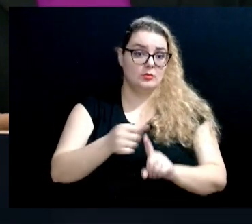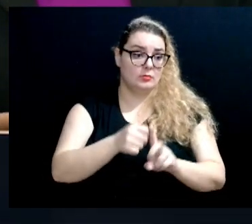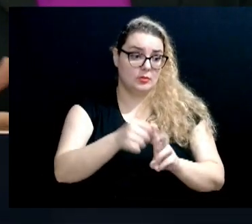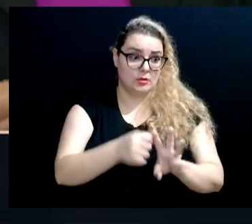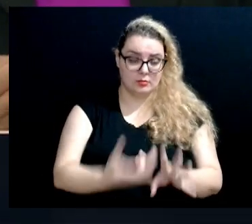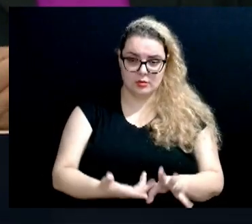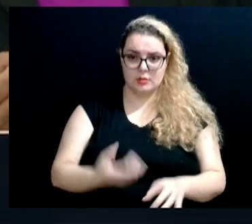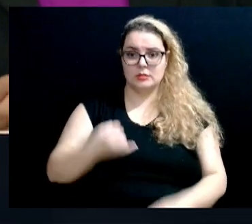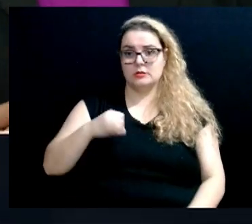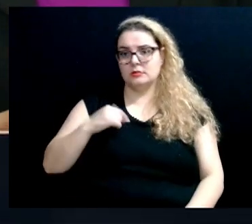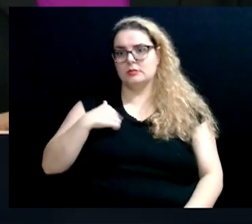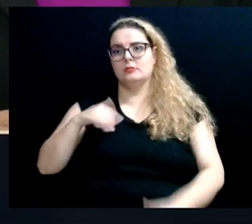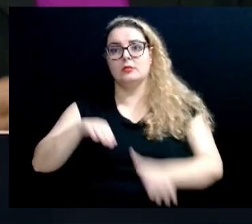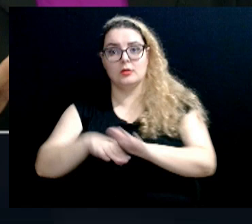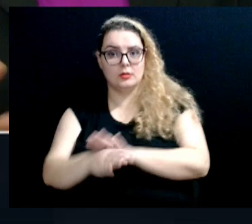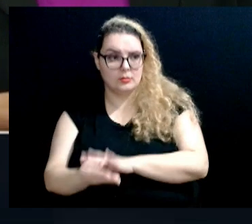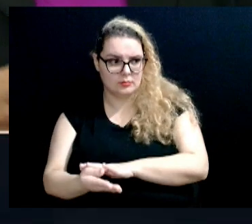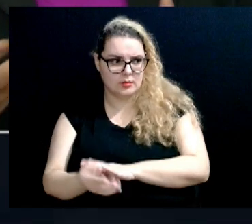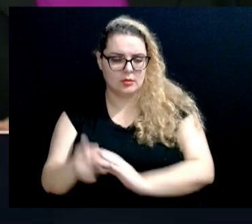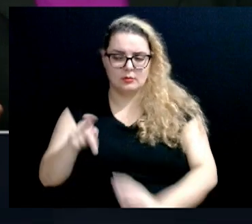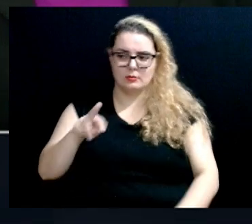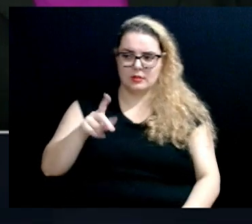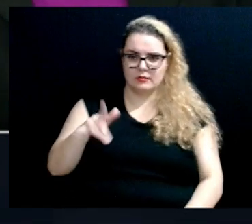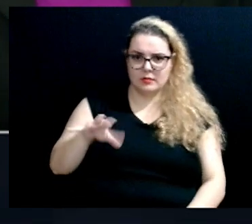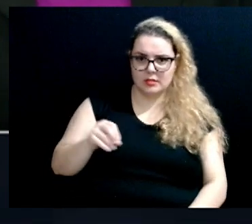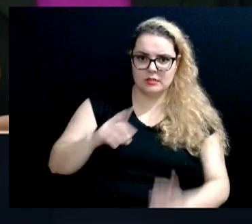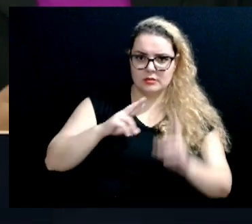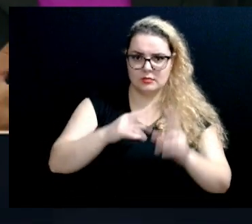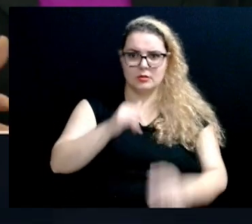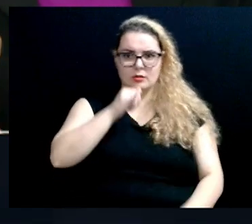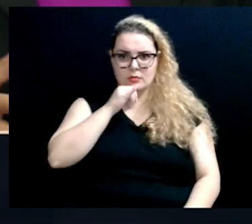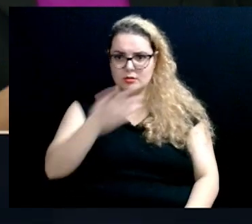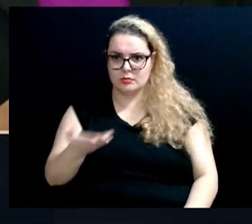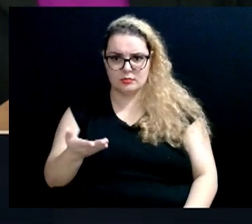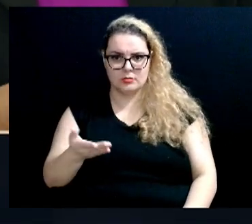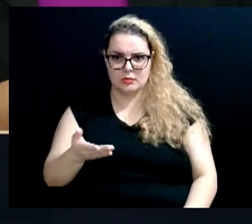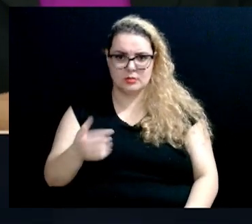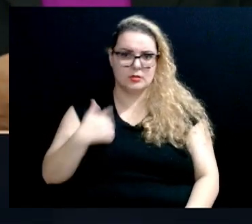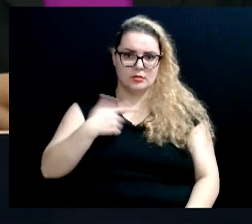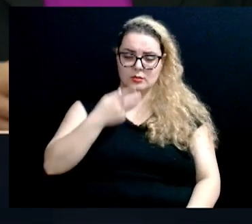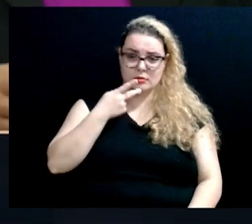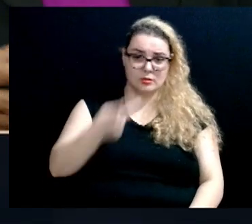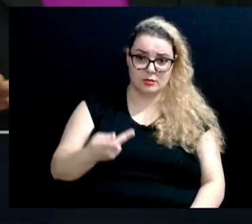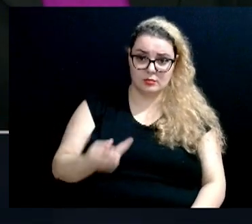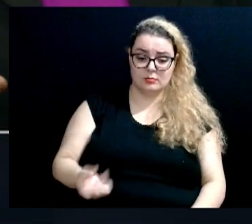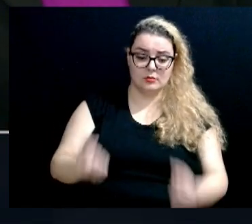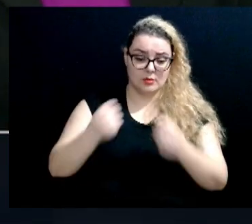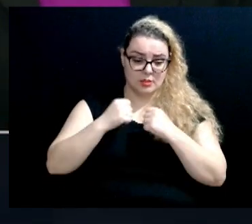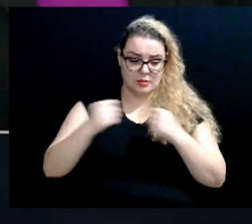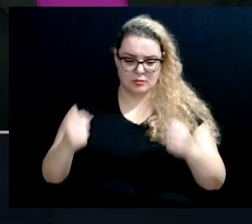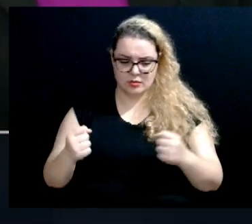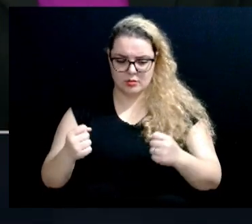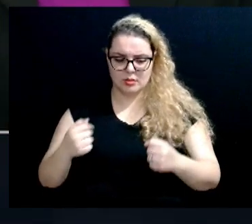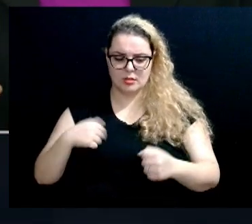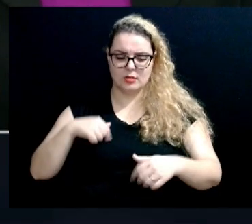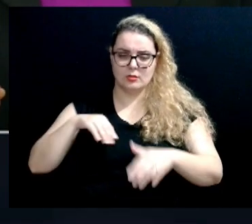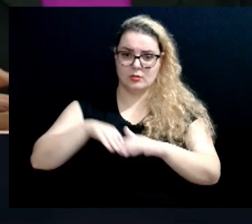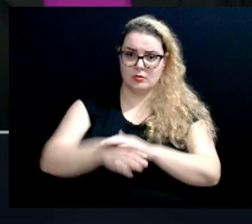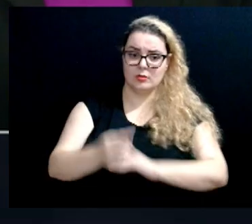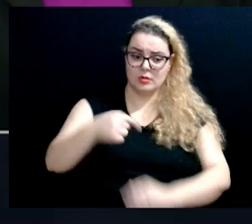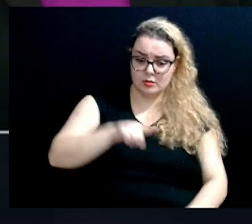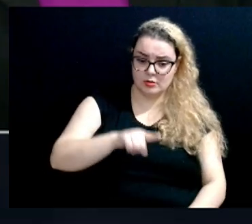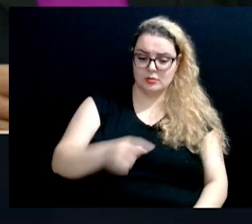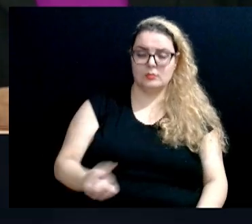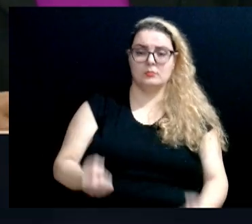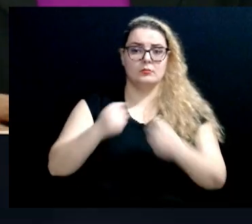acostumo, né, com essa privação de sono, um exemplo bem prático que a gente está falando aqui para a academia. Então, se eu acostumo ir para a academia